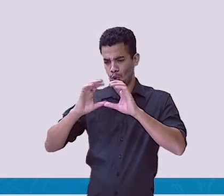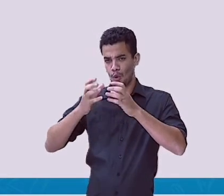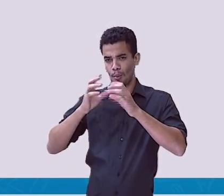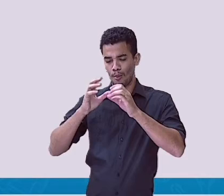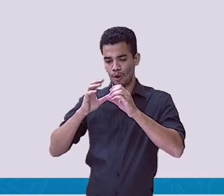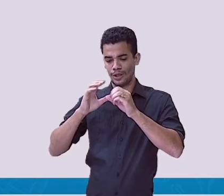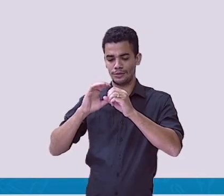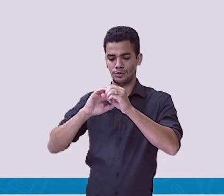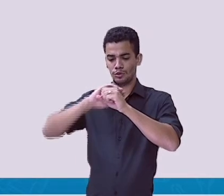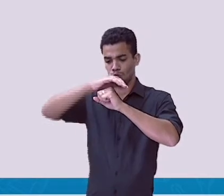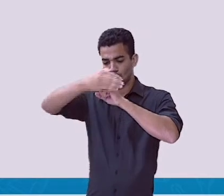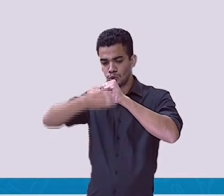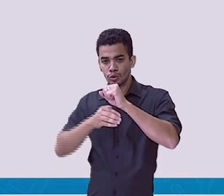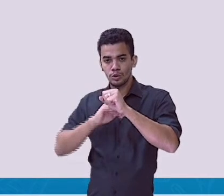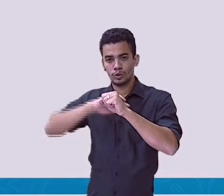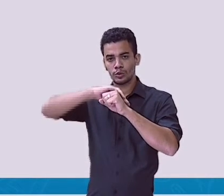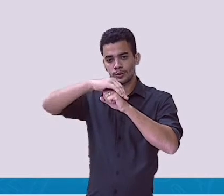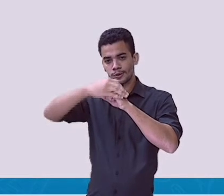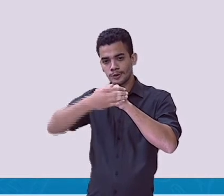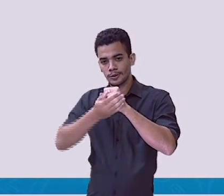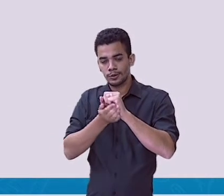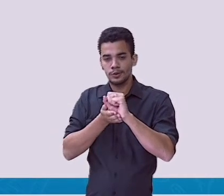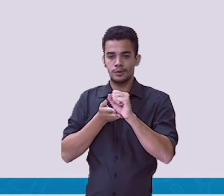fala que essa pessoa tem